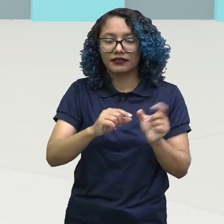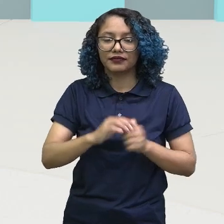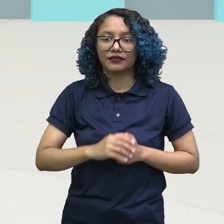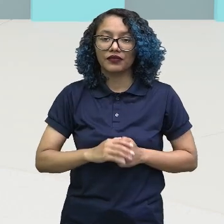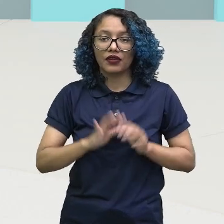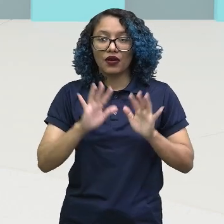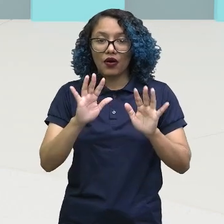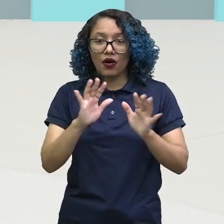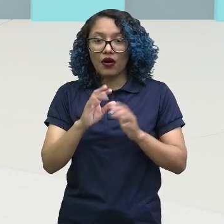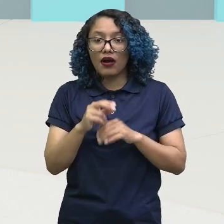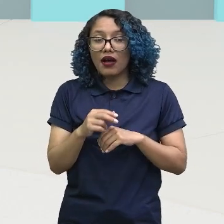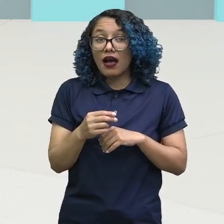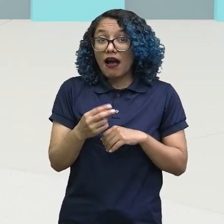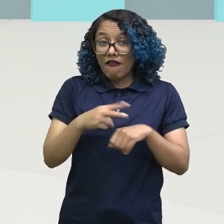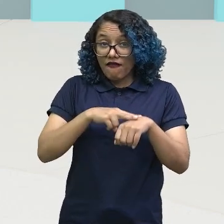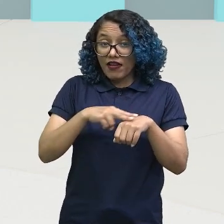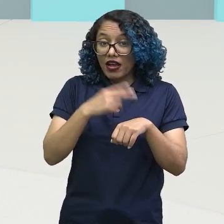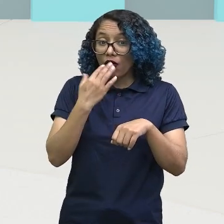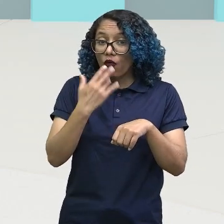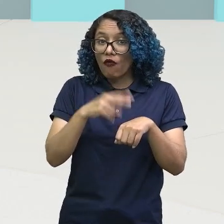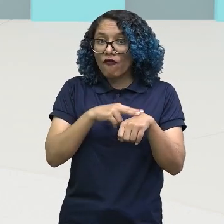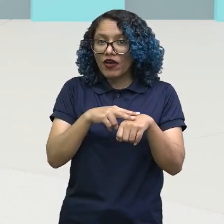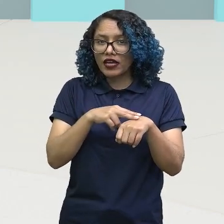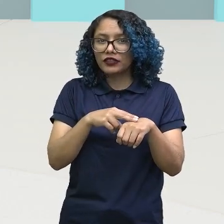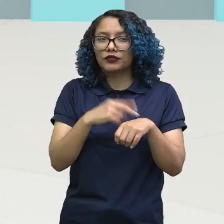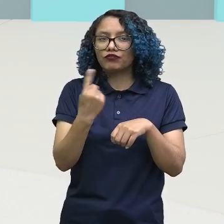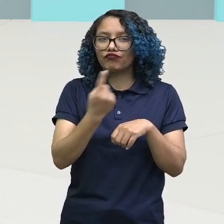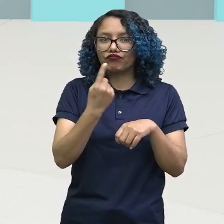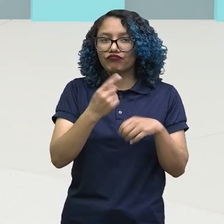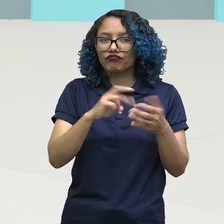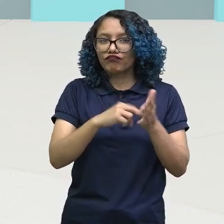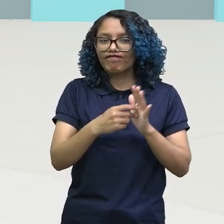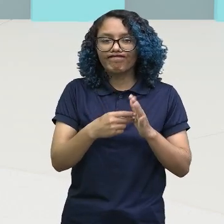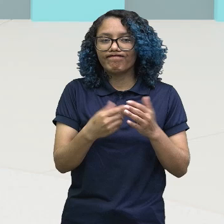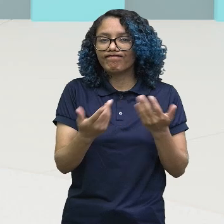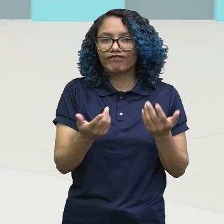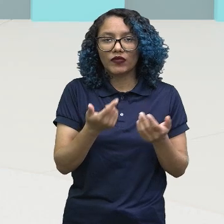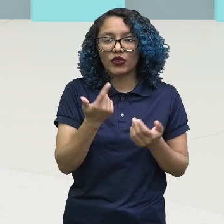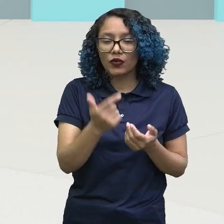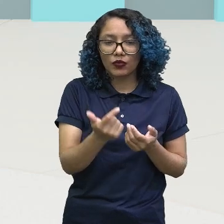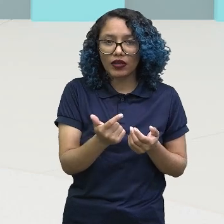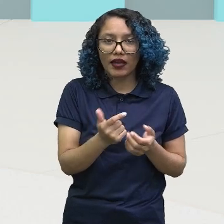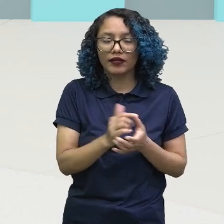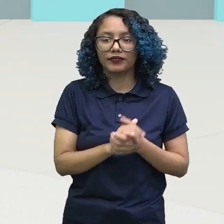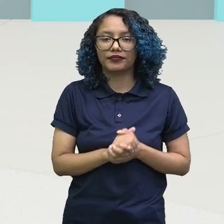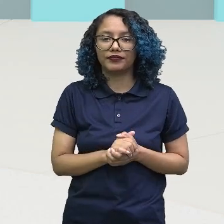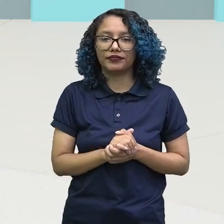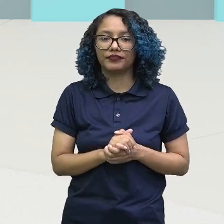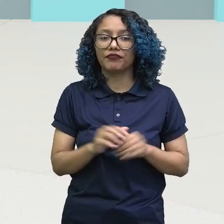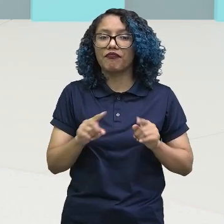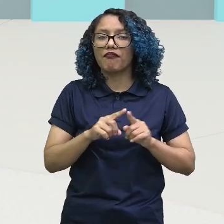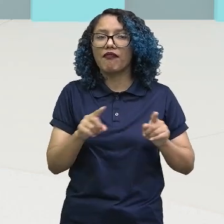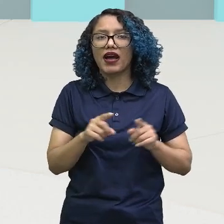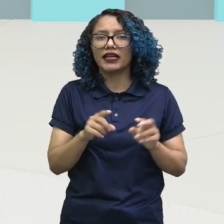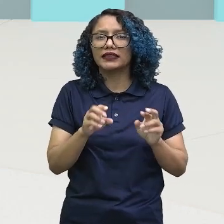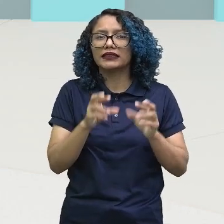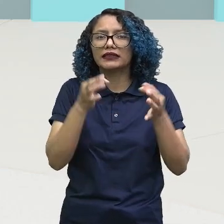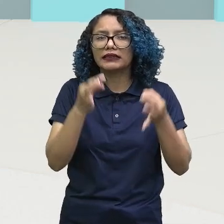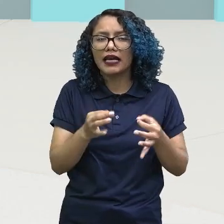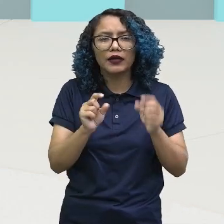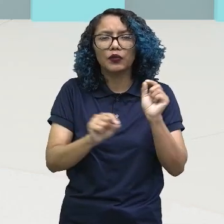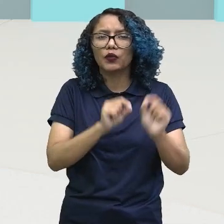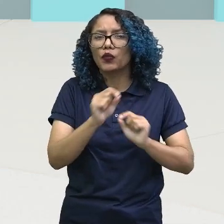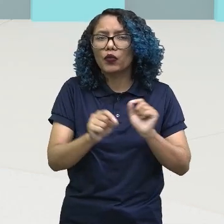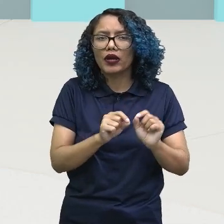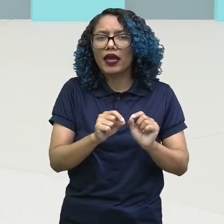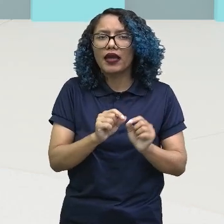não tem sentido sozinha. De que tudo dará certo. E aí, professora, de que tudo dará certo o quê? Cadê o resto?